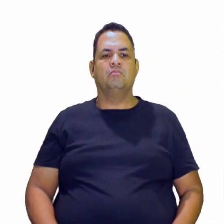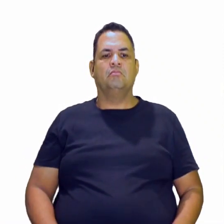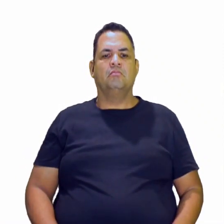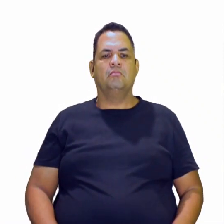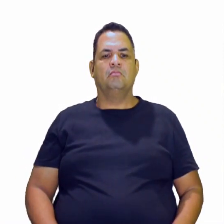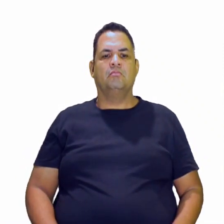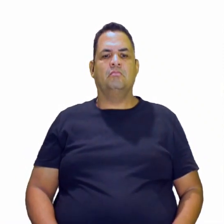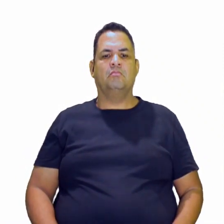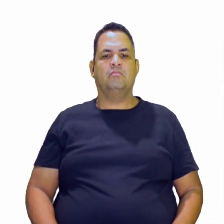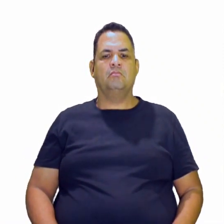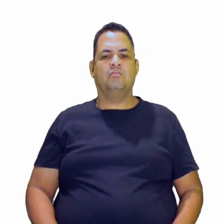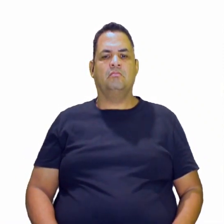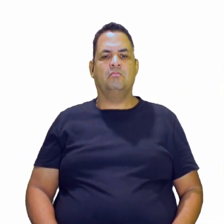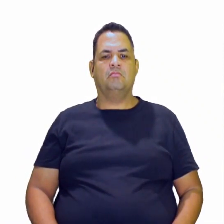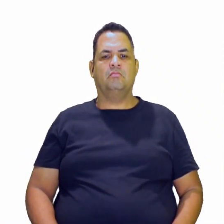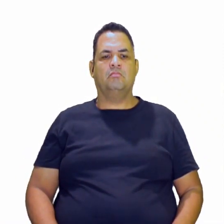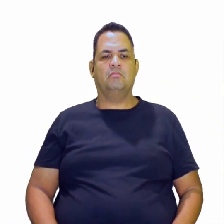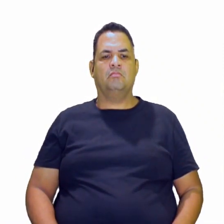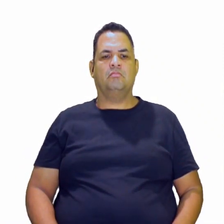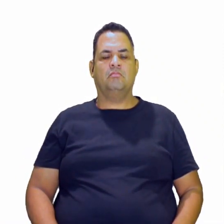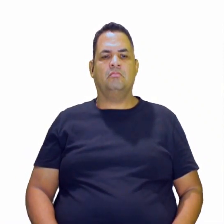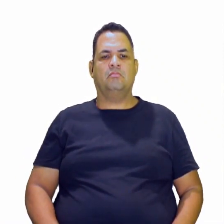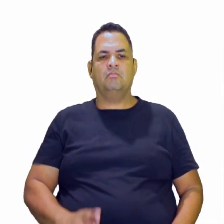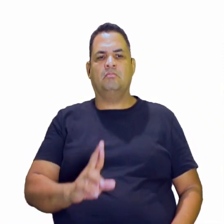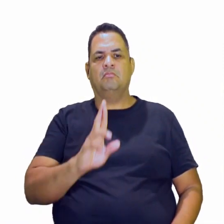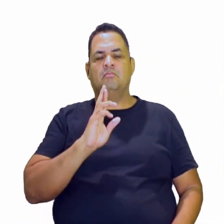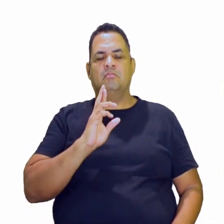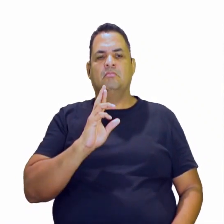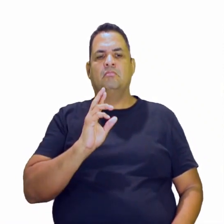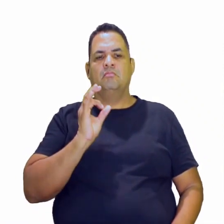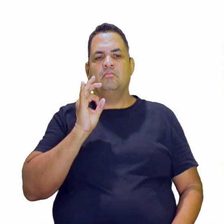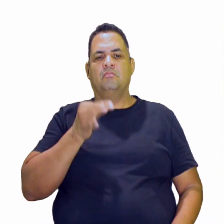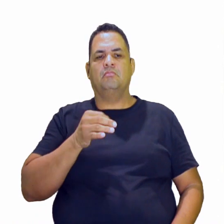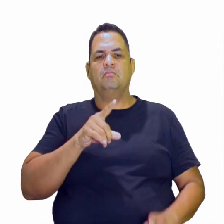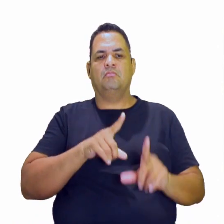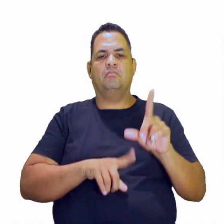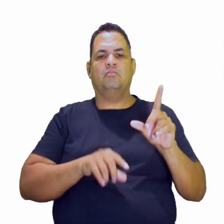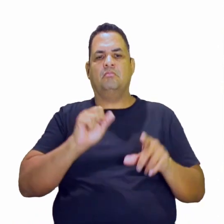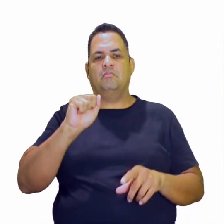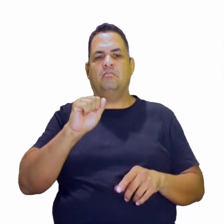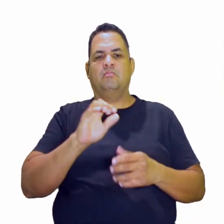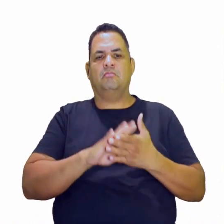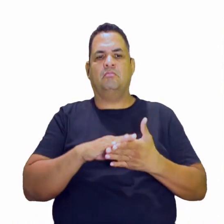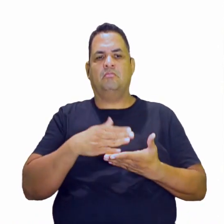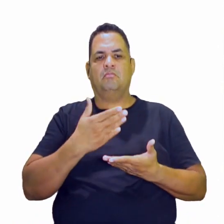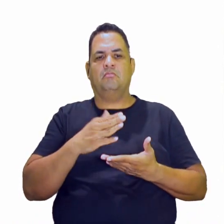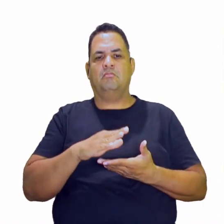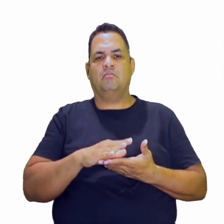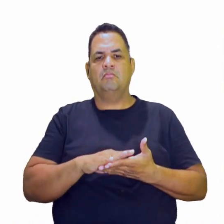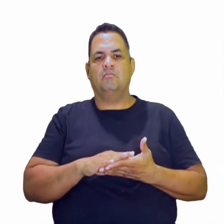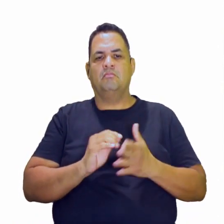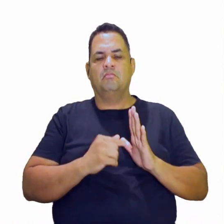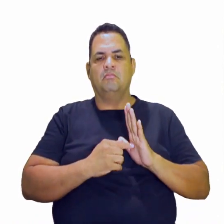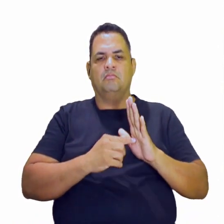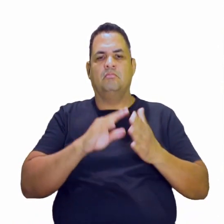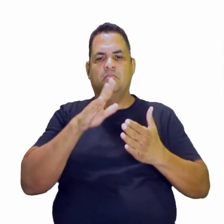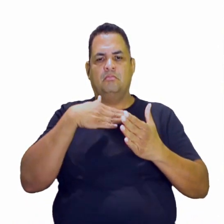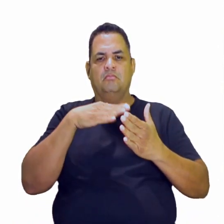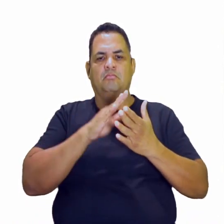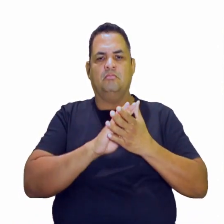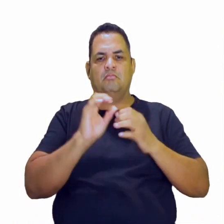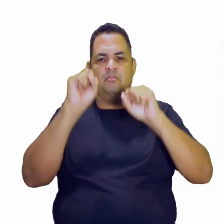Formação pela experiência, enfim. Então, a resposta correta, letra A. Então, trata, né, de